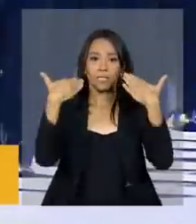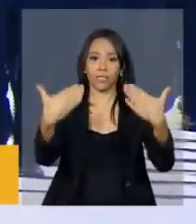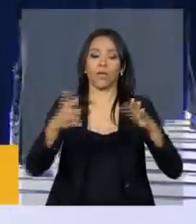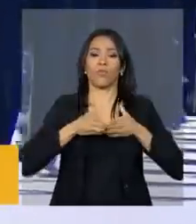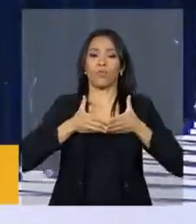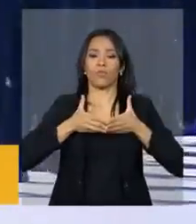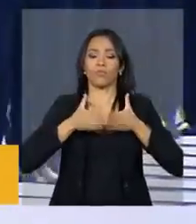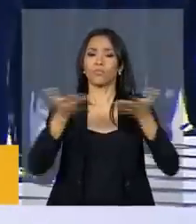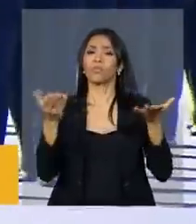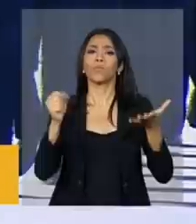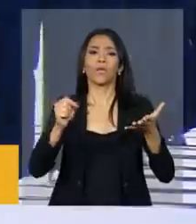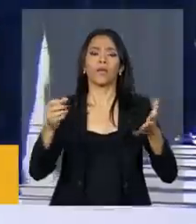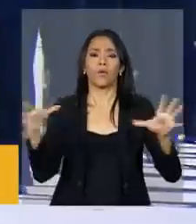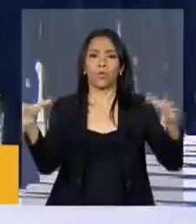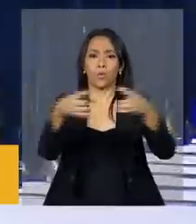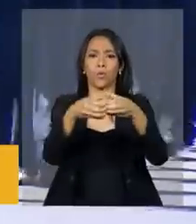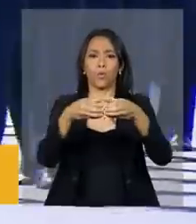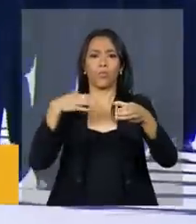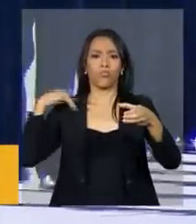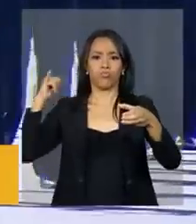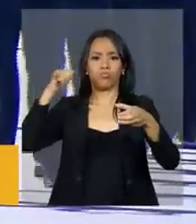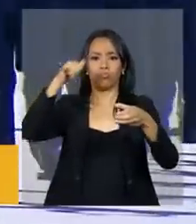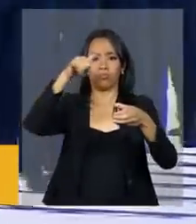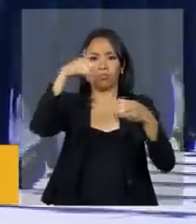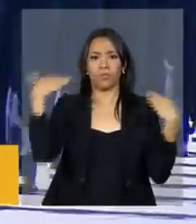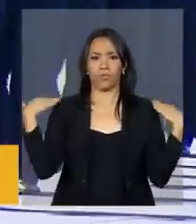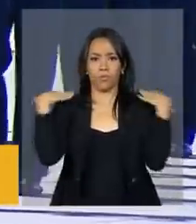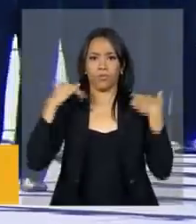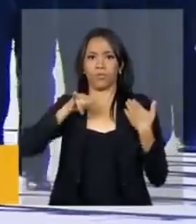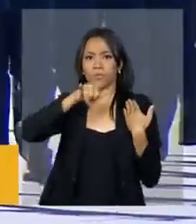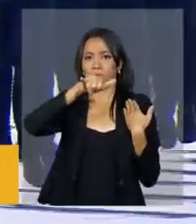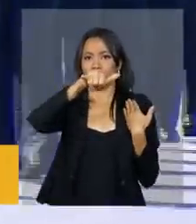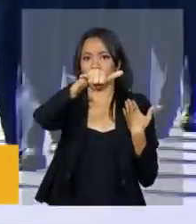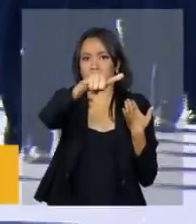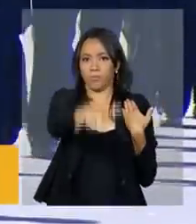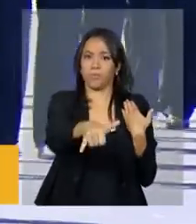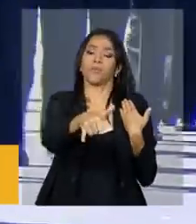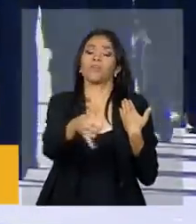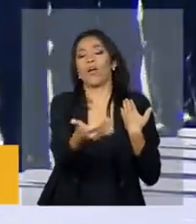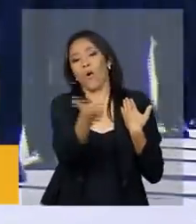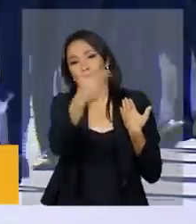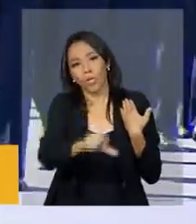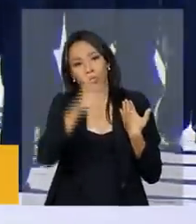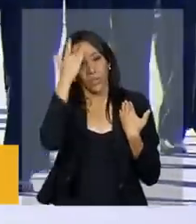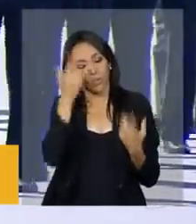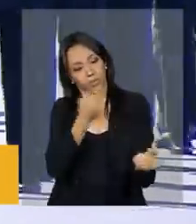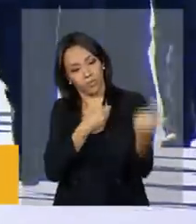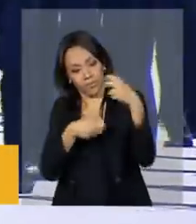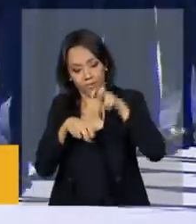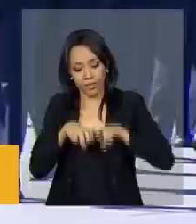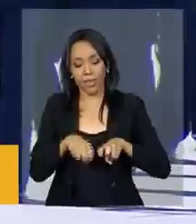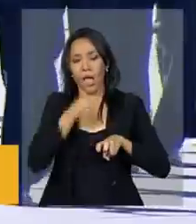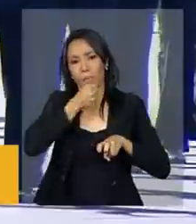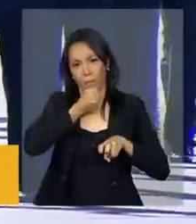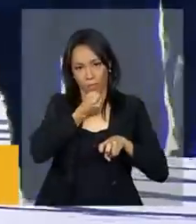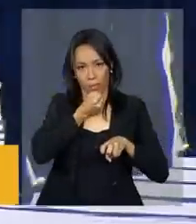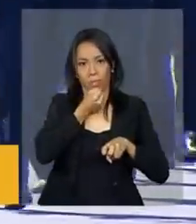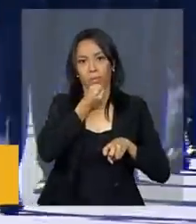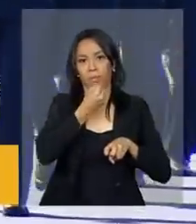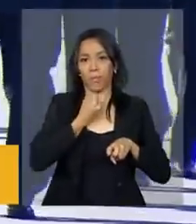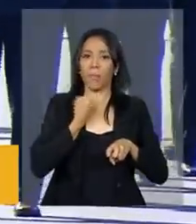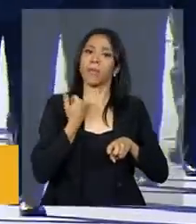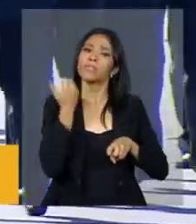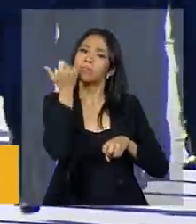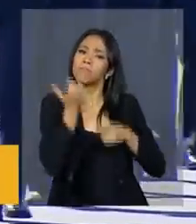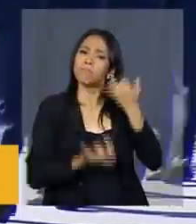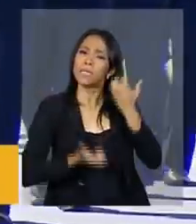Aérea Brasileira também a pé. Major Ribeiro, de novo, volta a comentar com a gente o início do desfile da Força